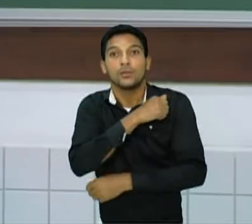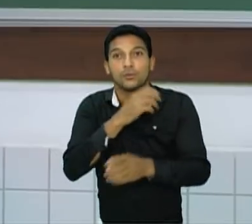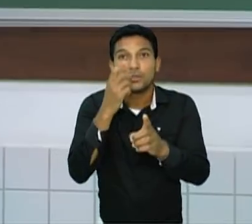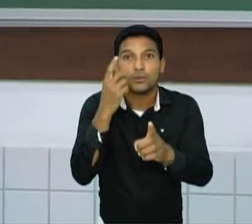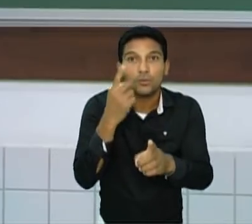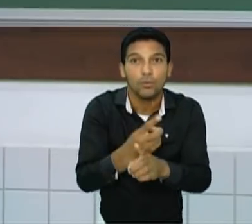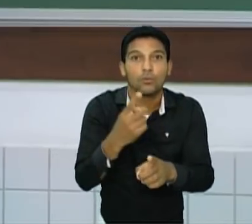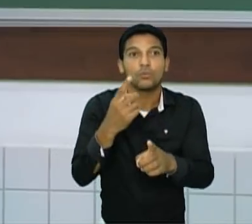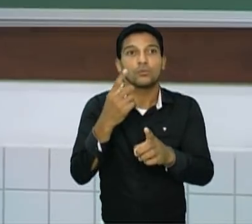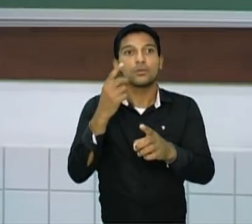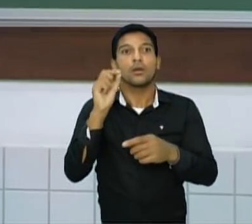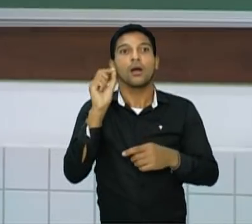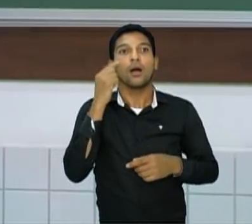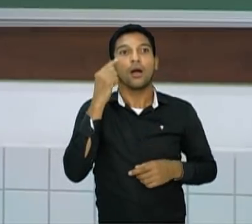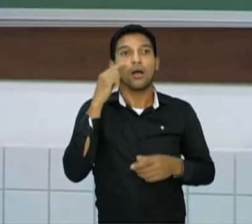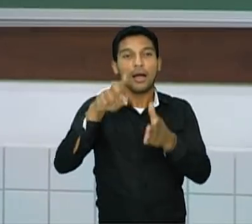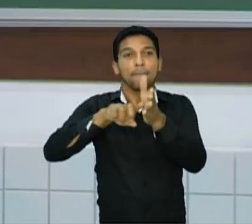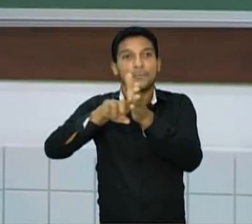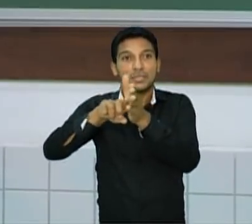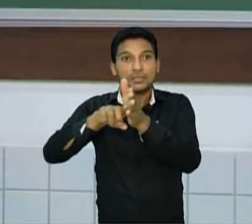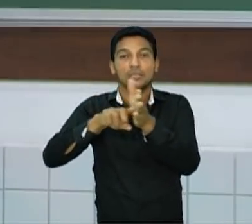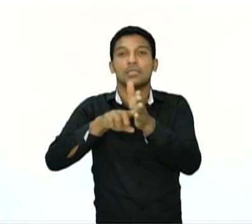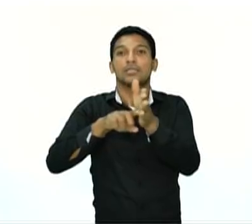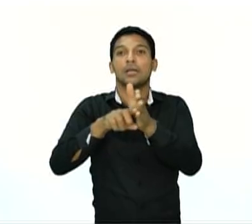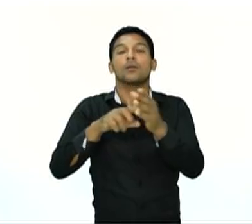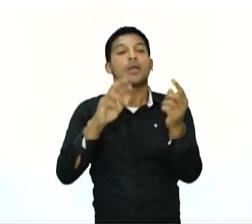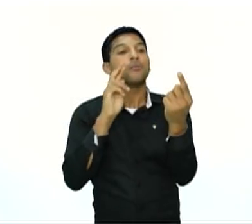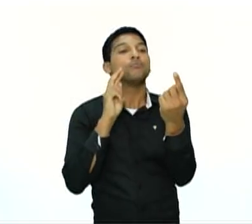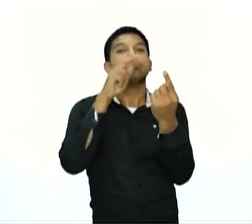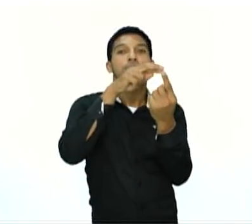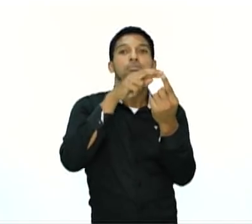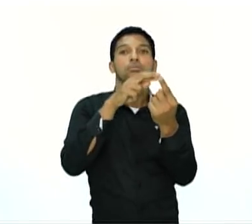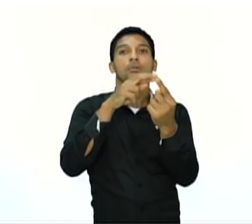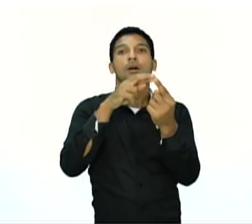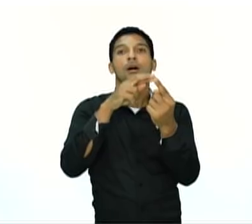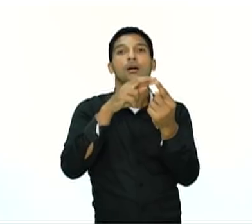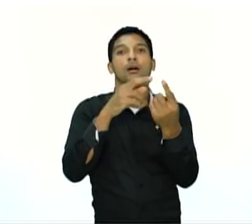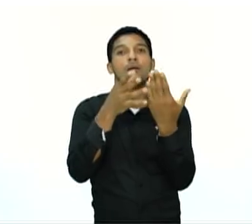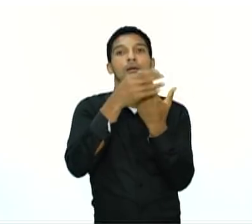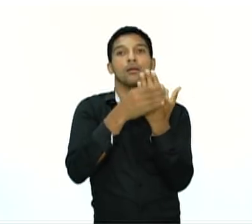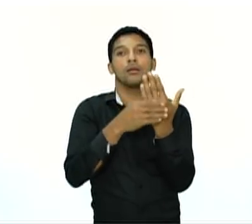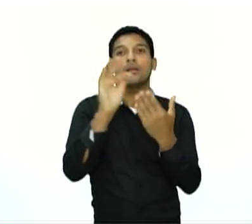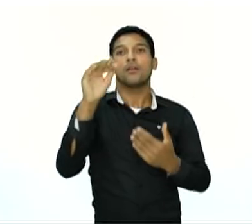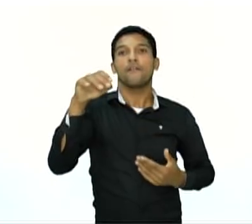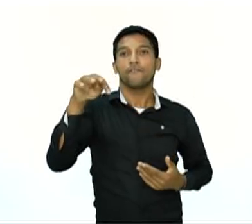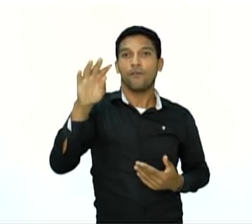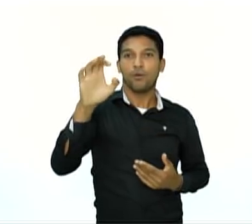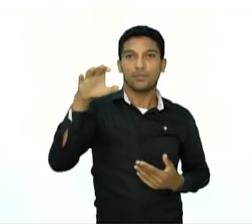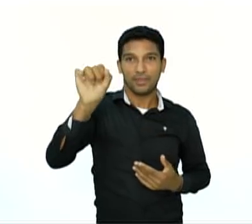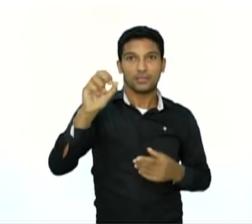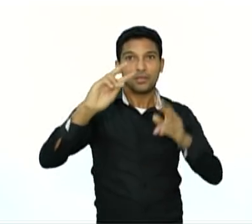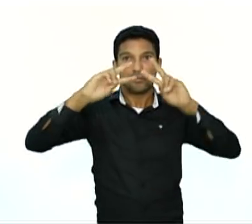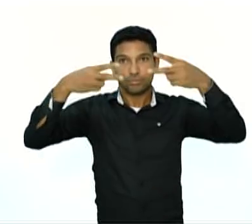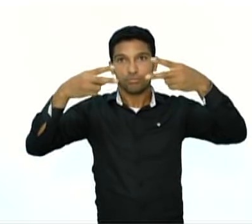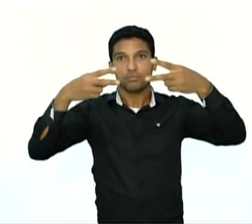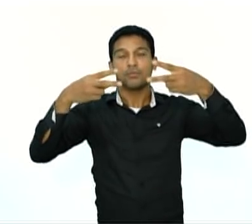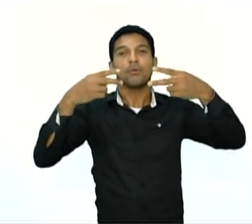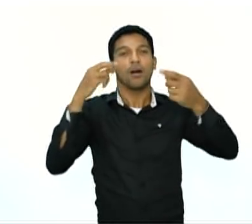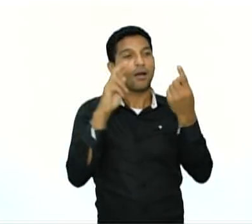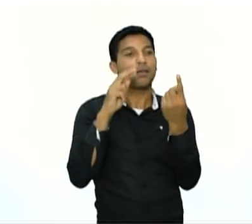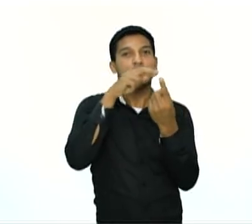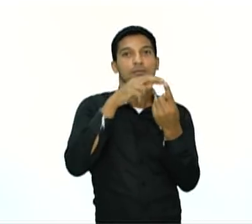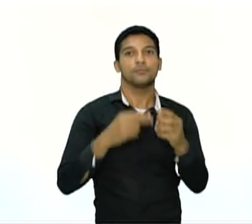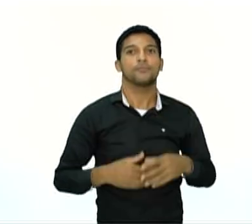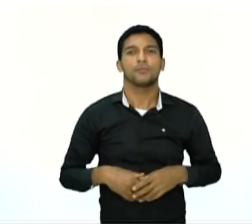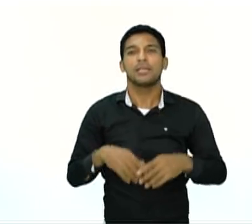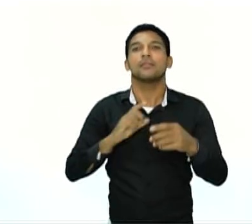verbos? Vamos ver? Aqui nós temos dois verbos. Primeiro é a ideia é,